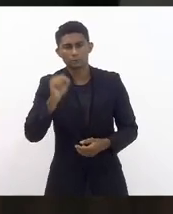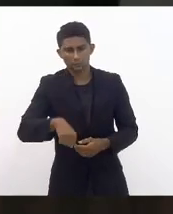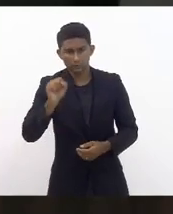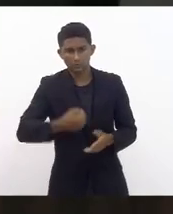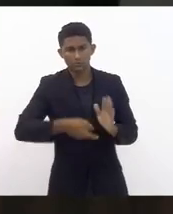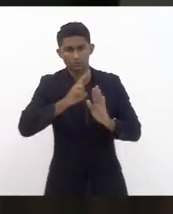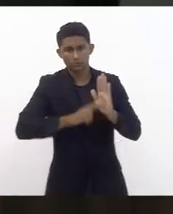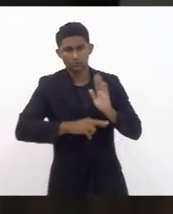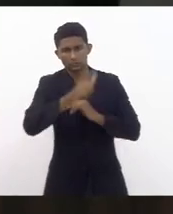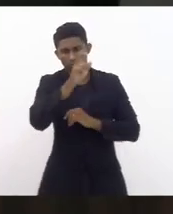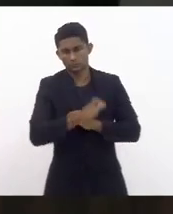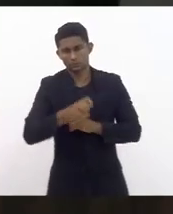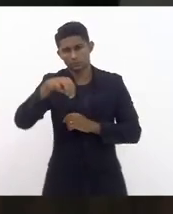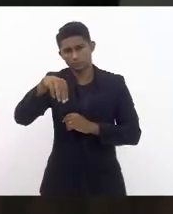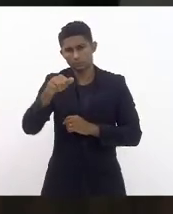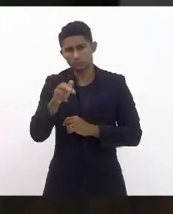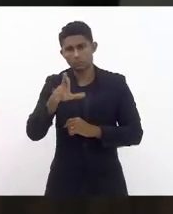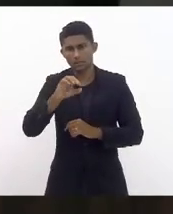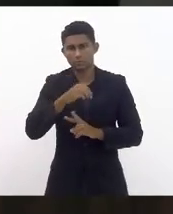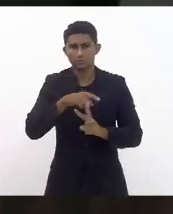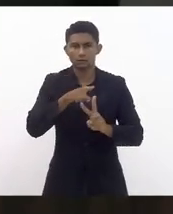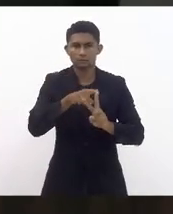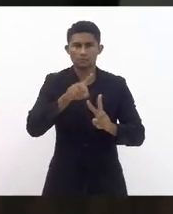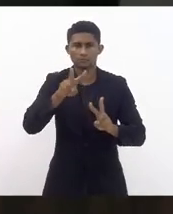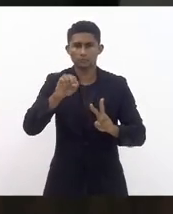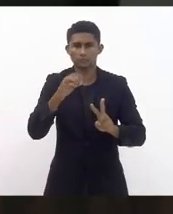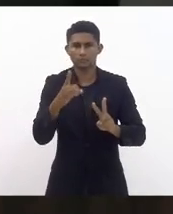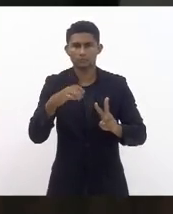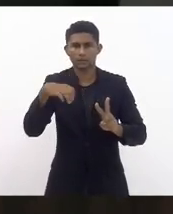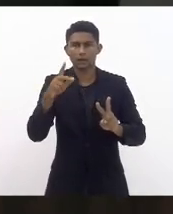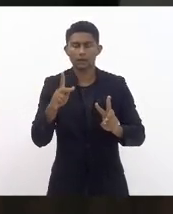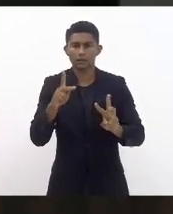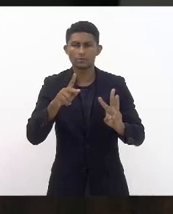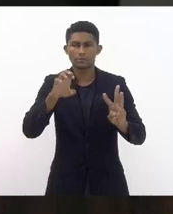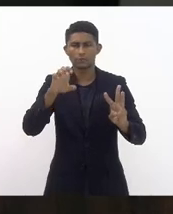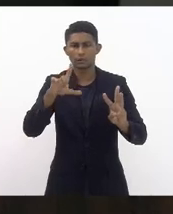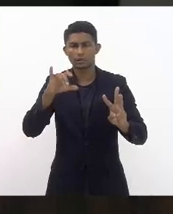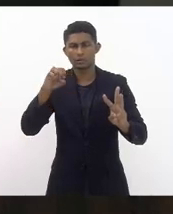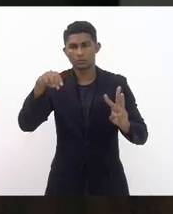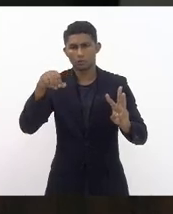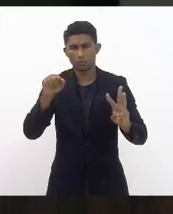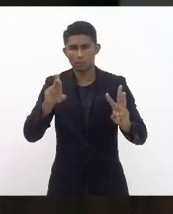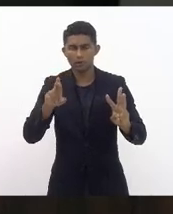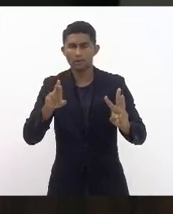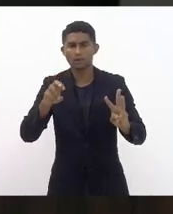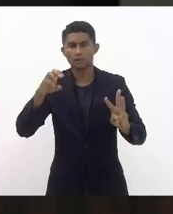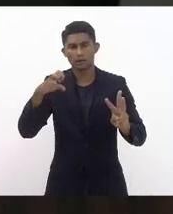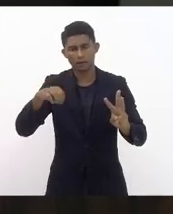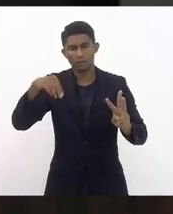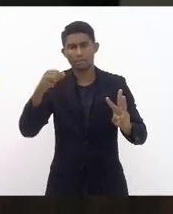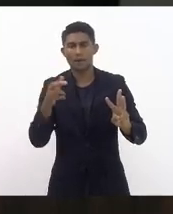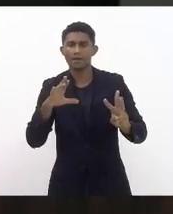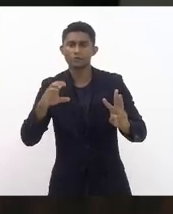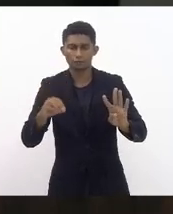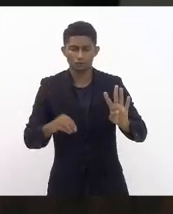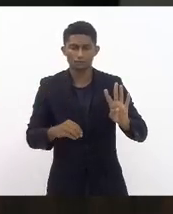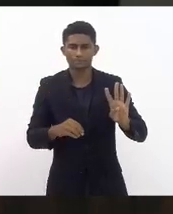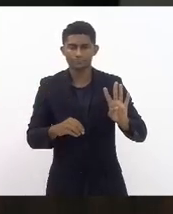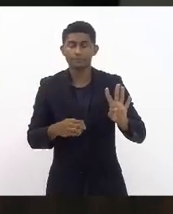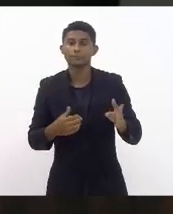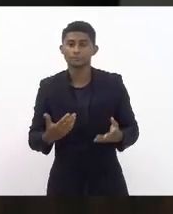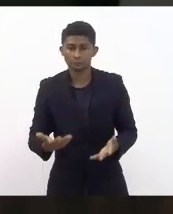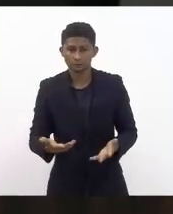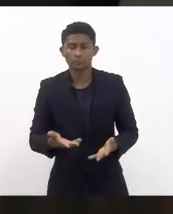Márcio Pacheco, Flávio Serafini, Valdec Carneiro, Flávio Serafini, Eliomar Coelho e Márcio Pacheco. Pendendo